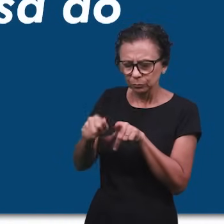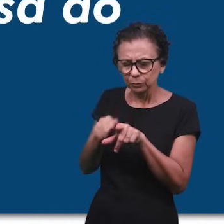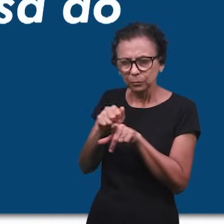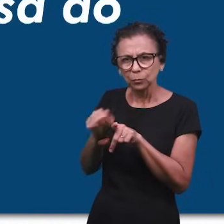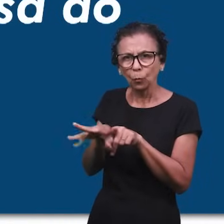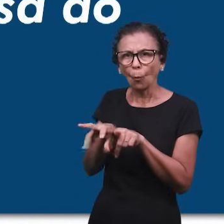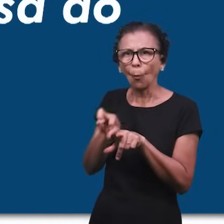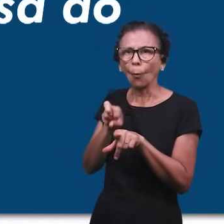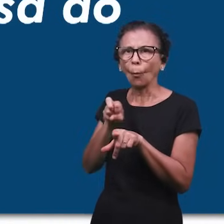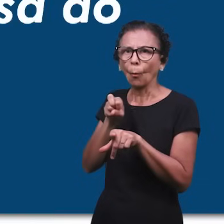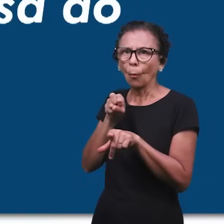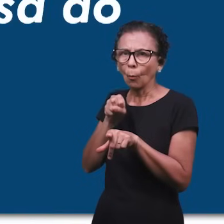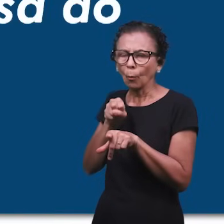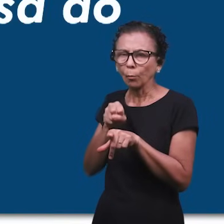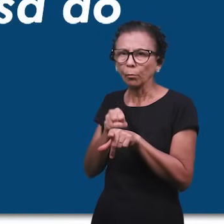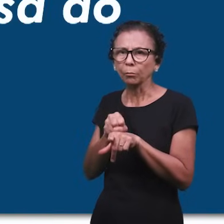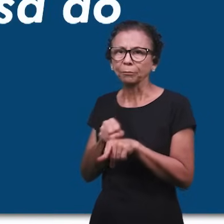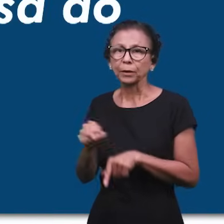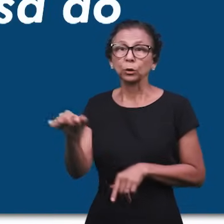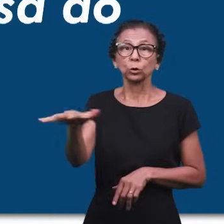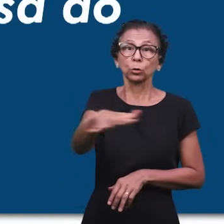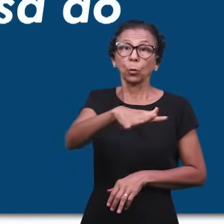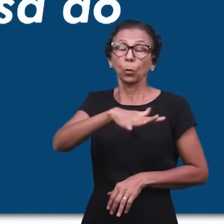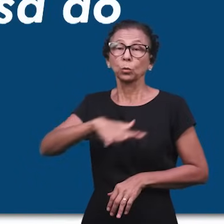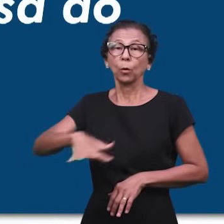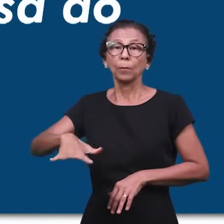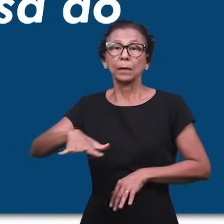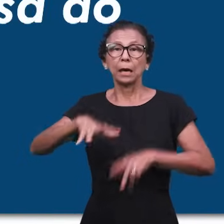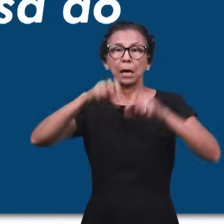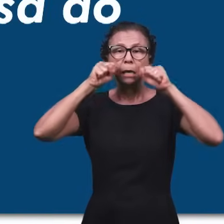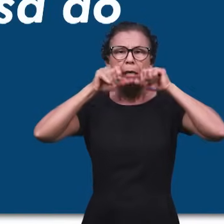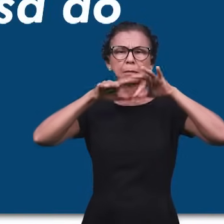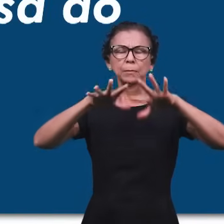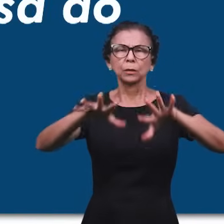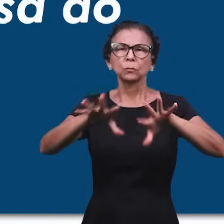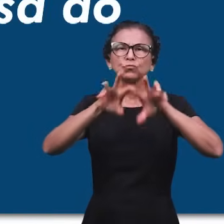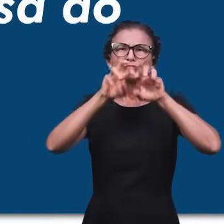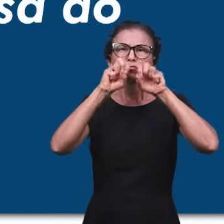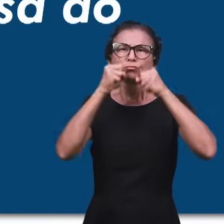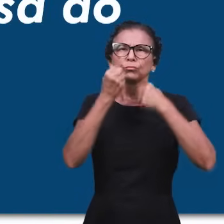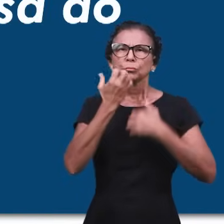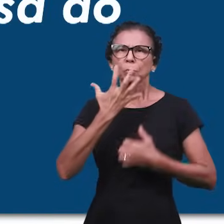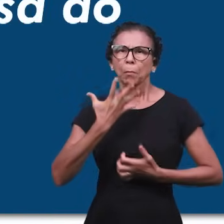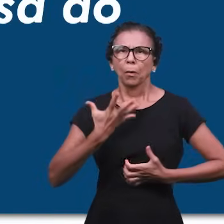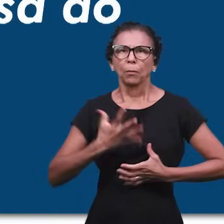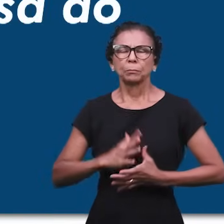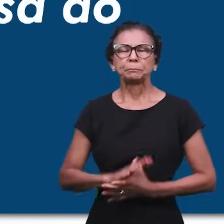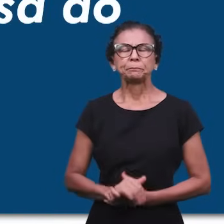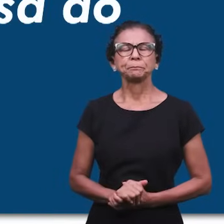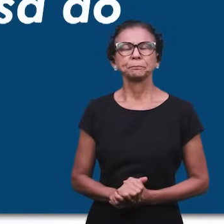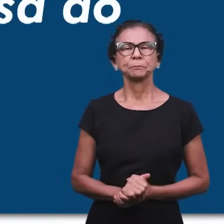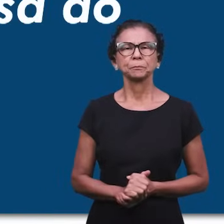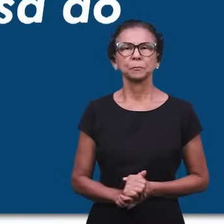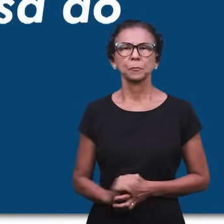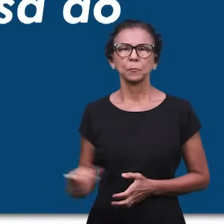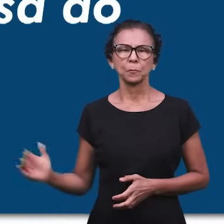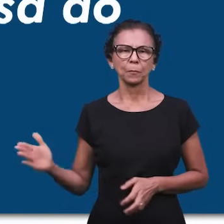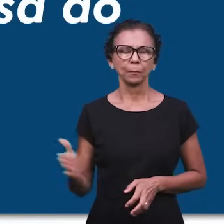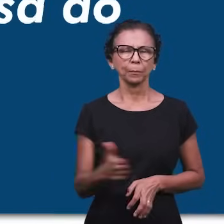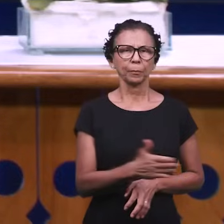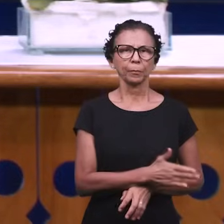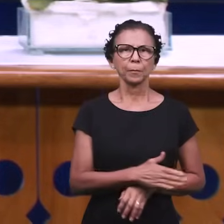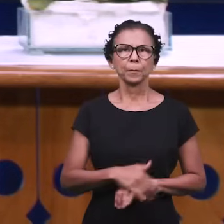com seus cabelos e encheu-se a casa do cheiro do unguento. Louvado